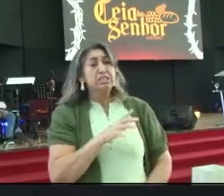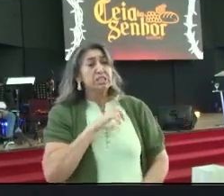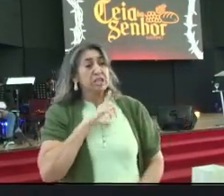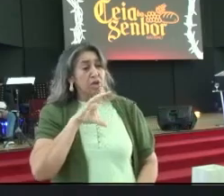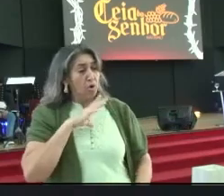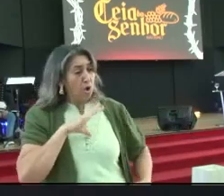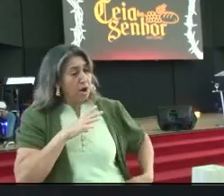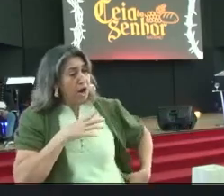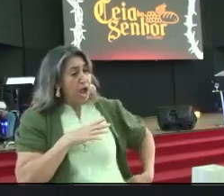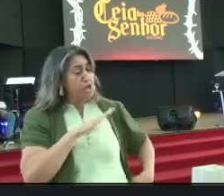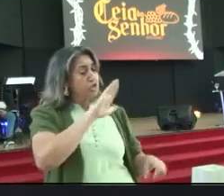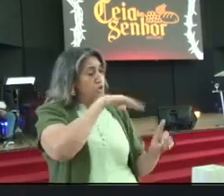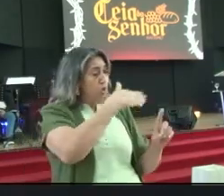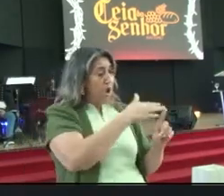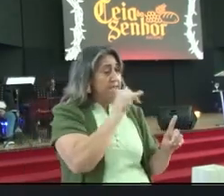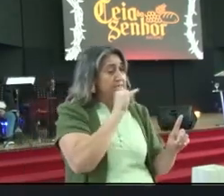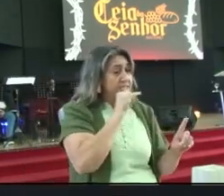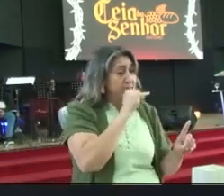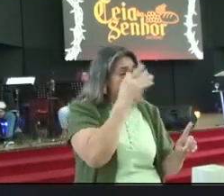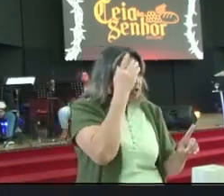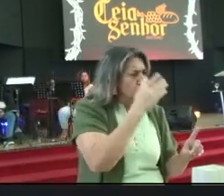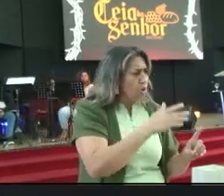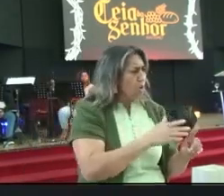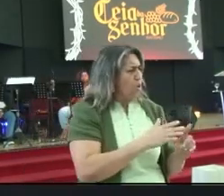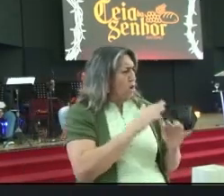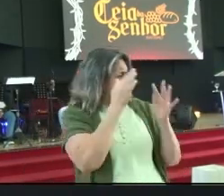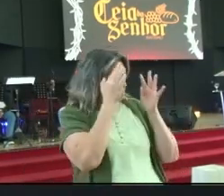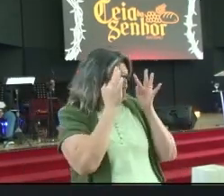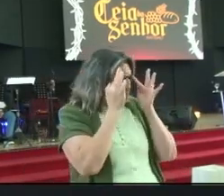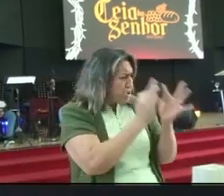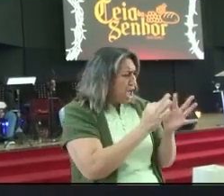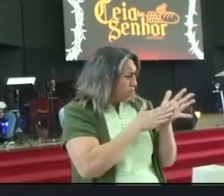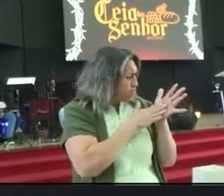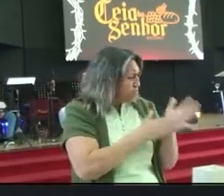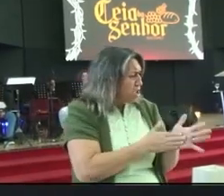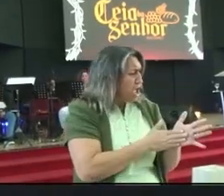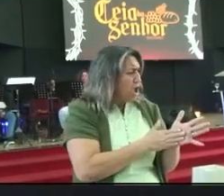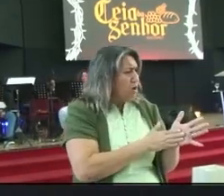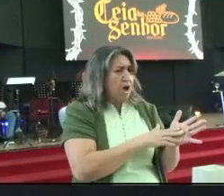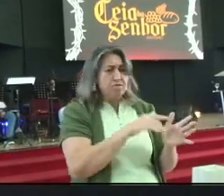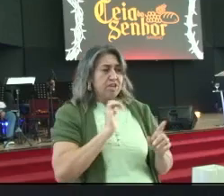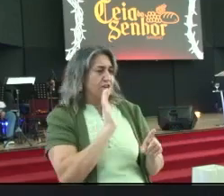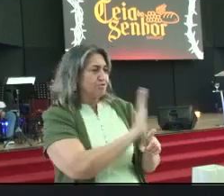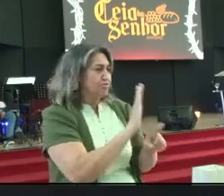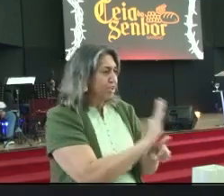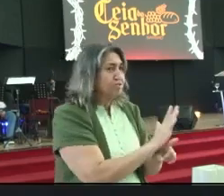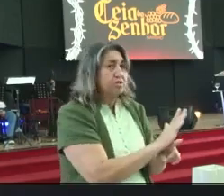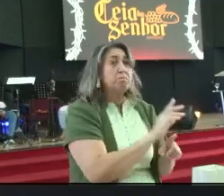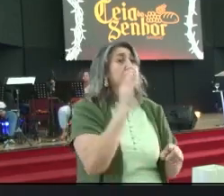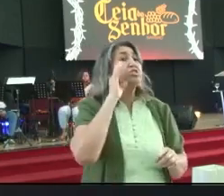o homem honra quem é fiel no pouco, quanto mais Deus.